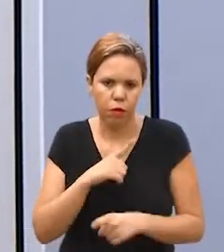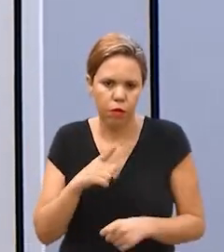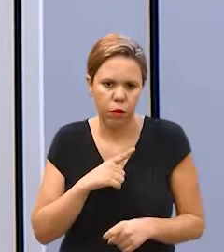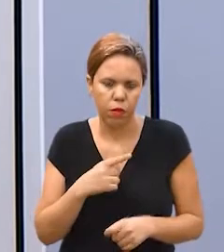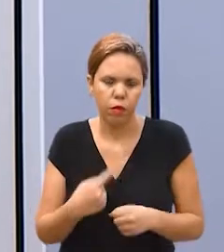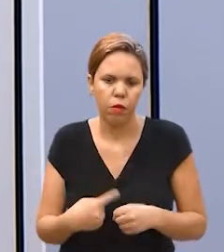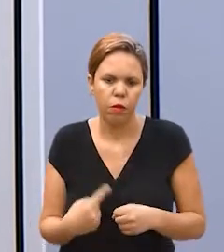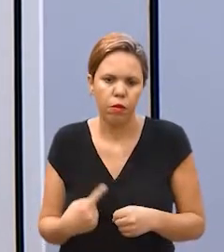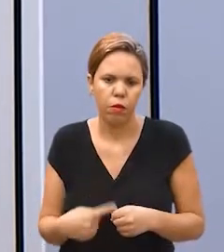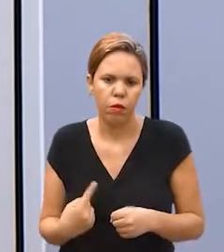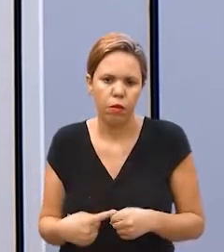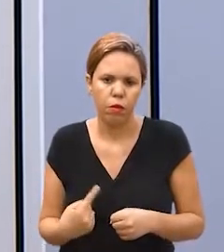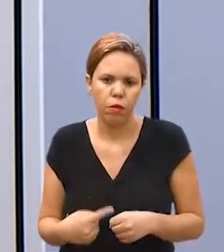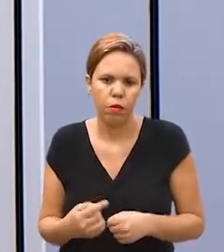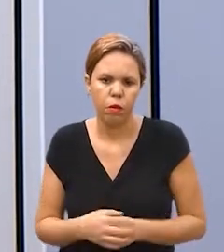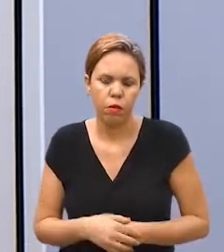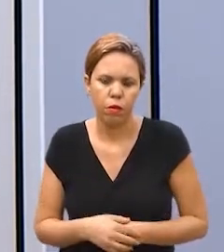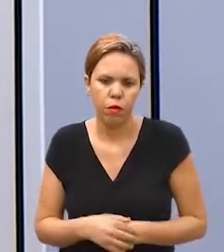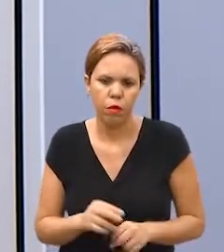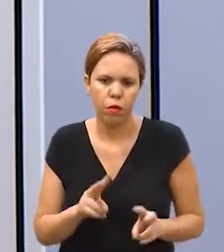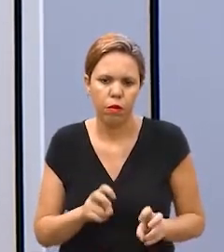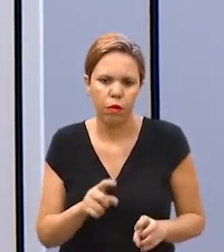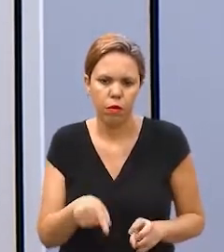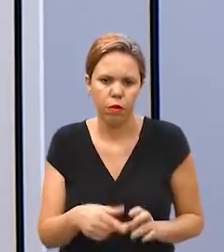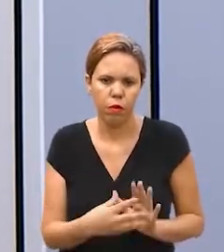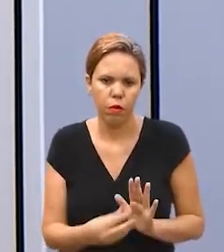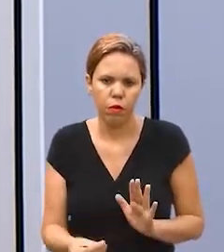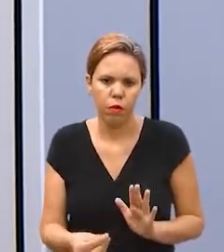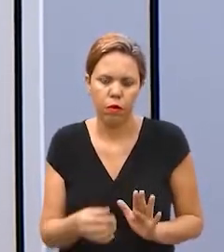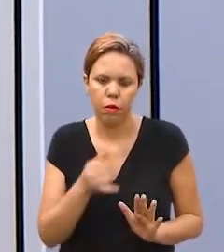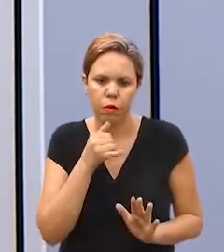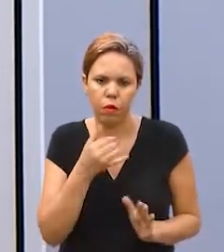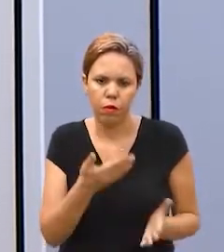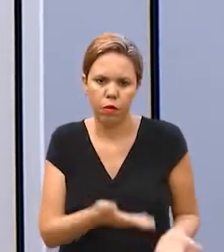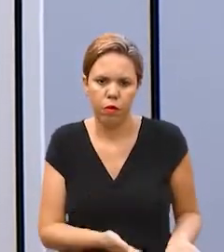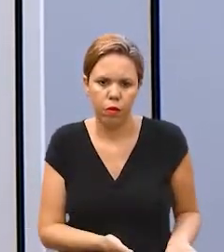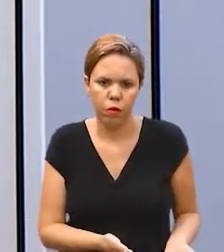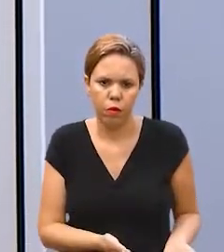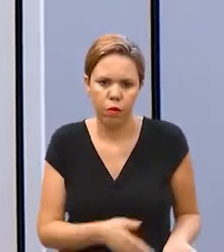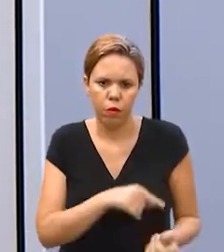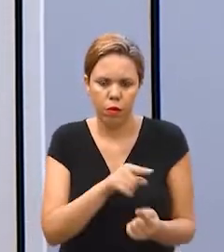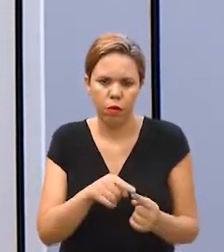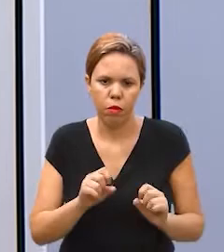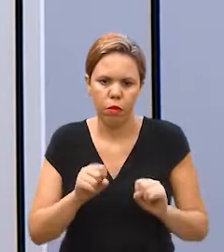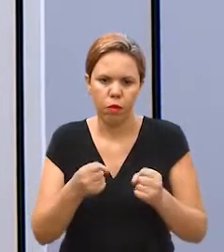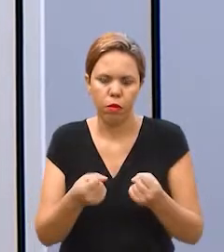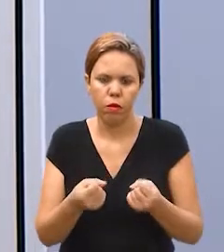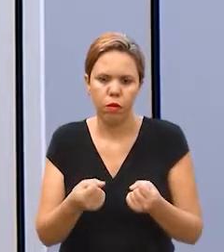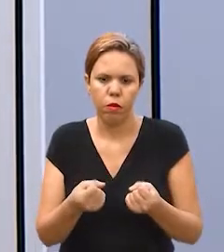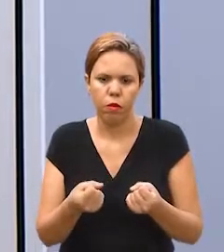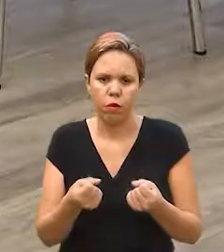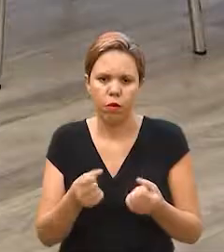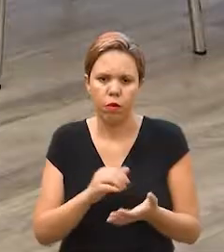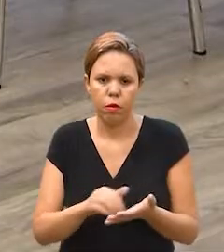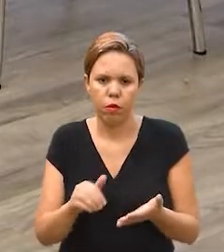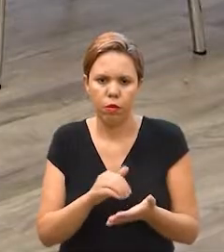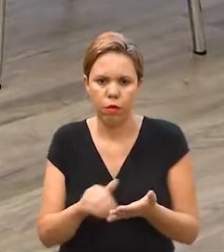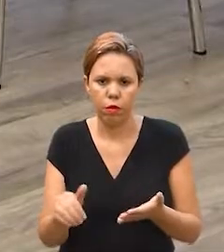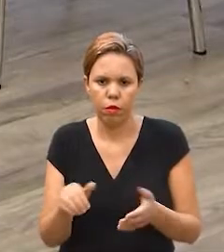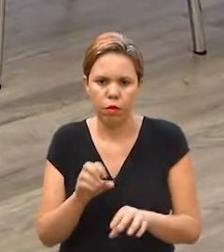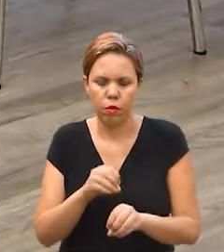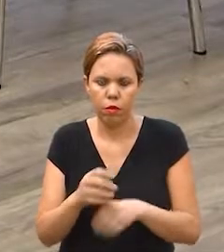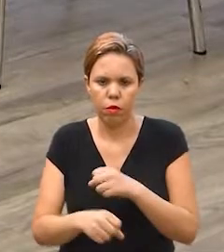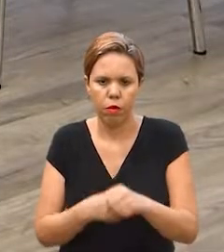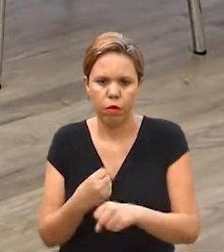município, né, em relação a essa modalidade, como por exemplo, uma medida que foi adotada na Secretaria de Educação ano passado,